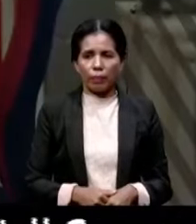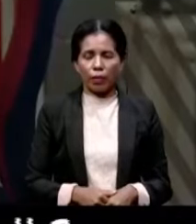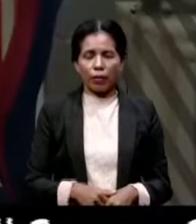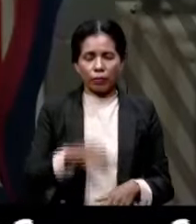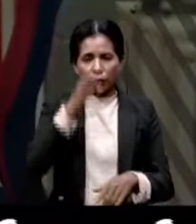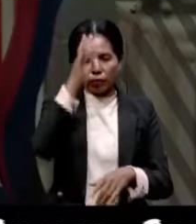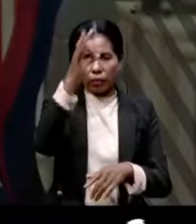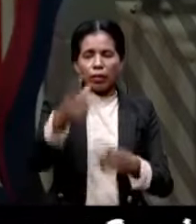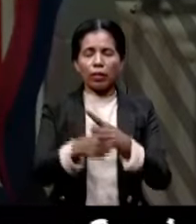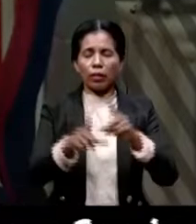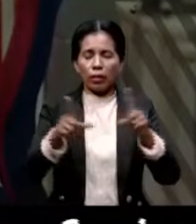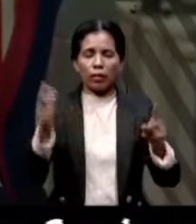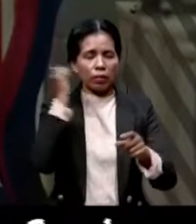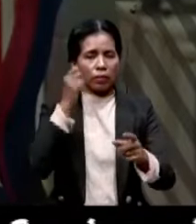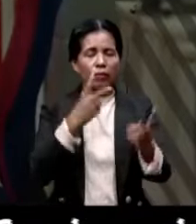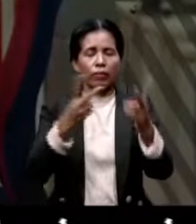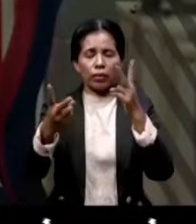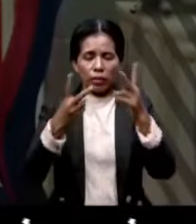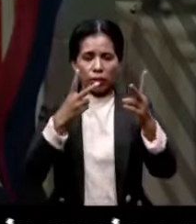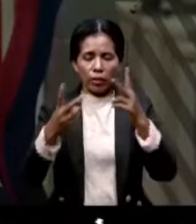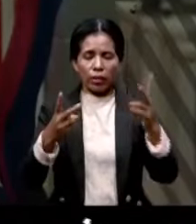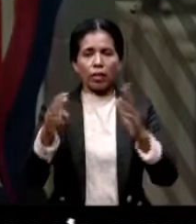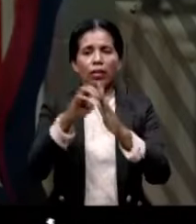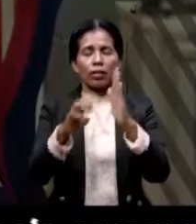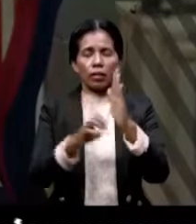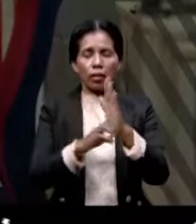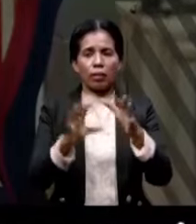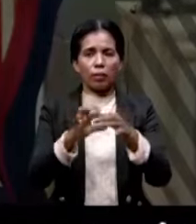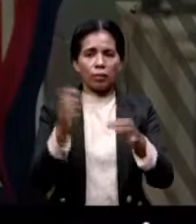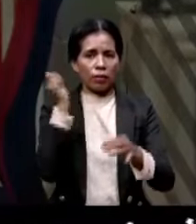Futuro líder Bazian visita Estado-membro Azian Sira.